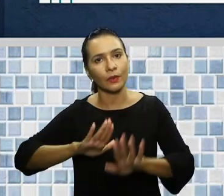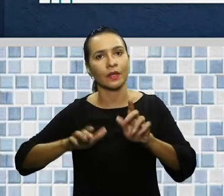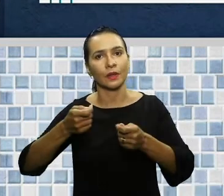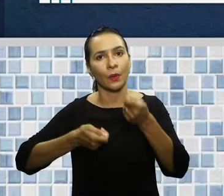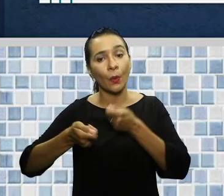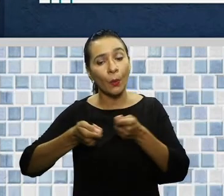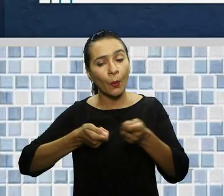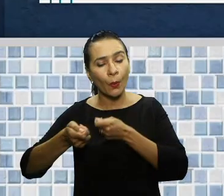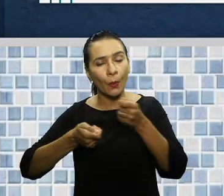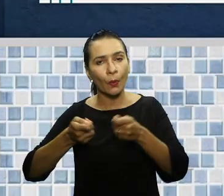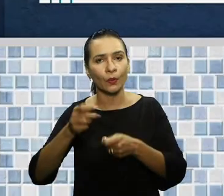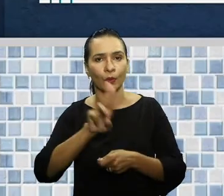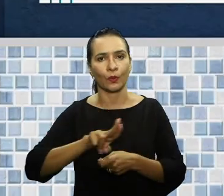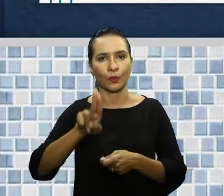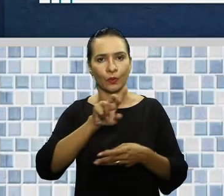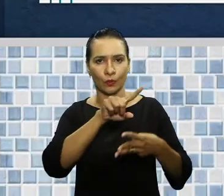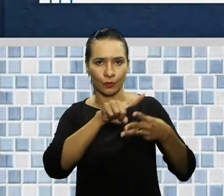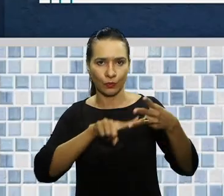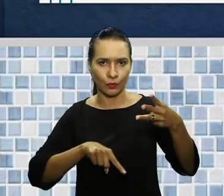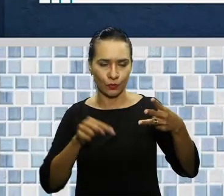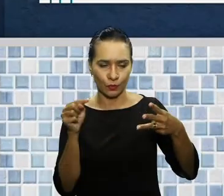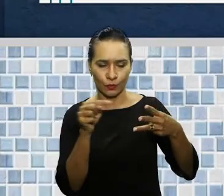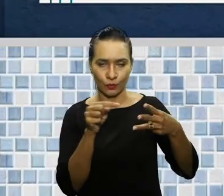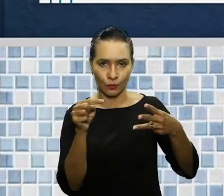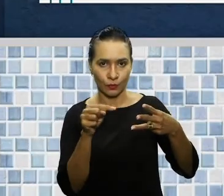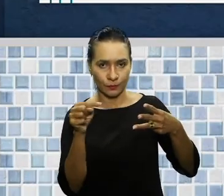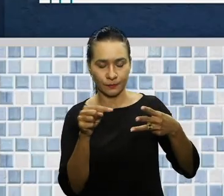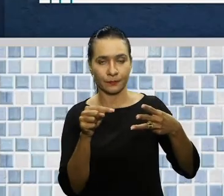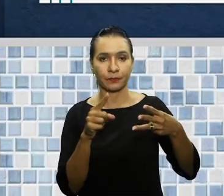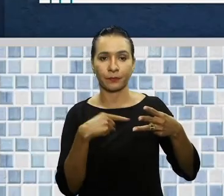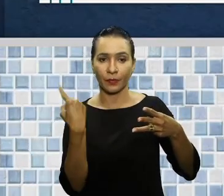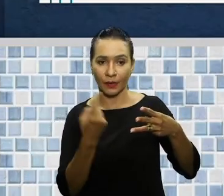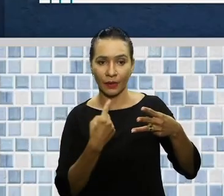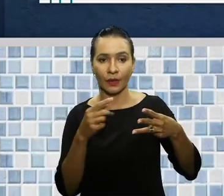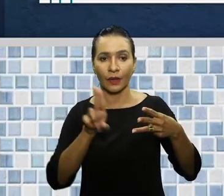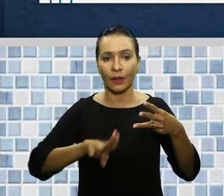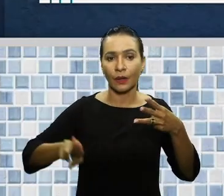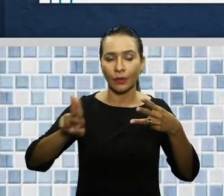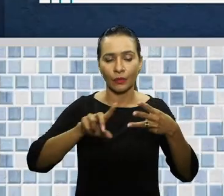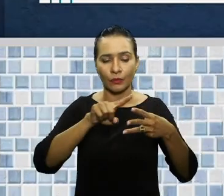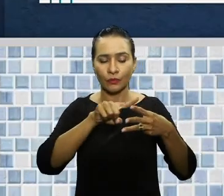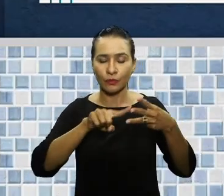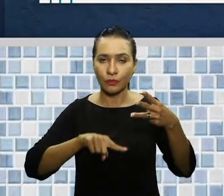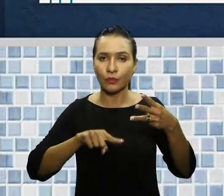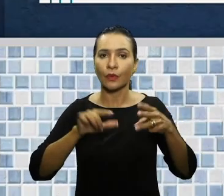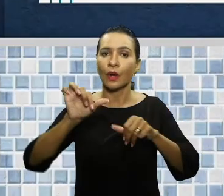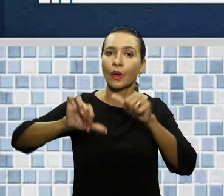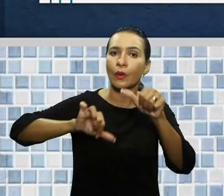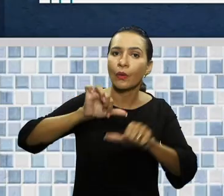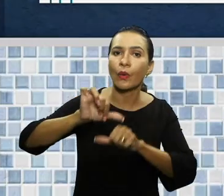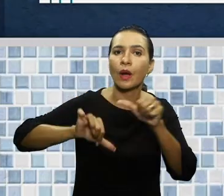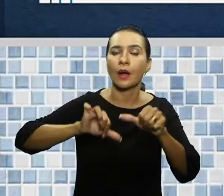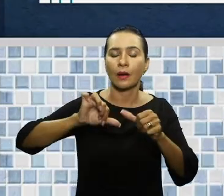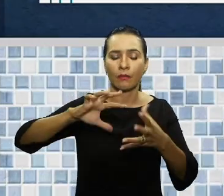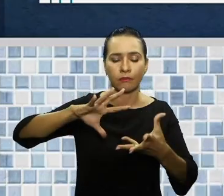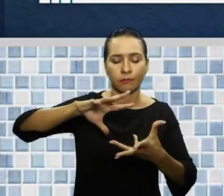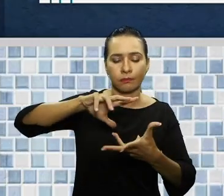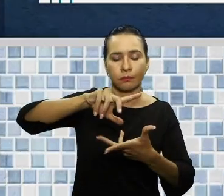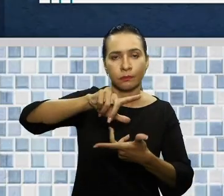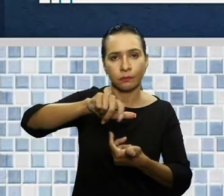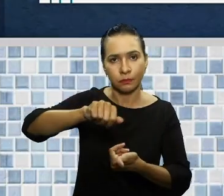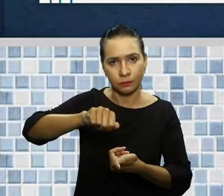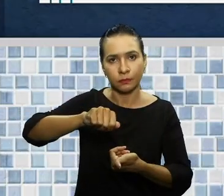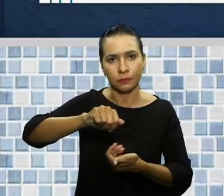Então, normalmente, a utilização desses combustíveis fósseis está bem ligado com as mudanças que